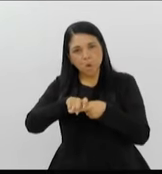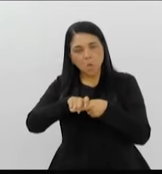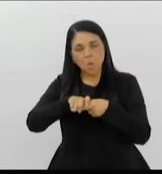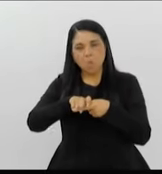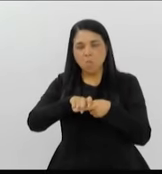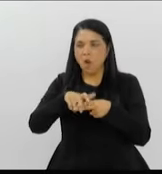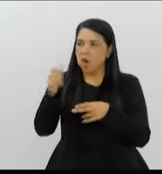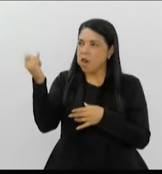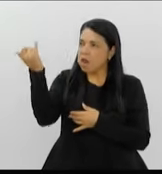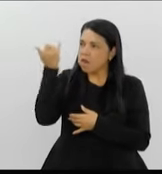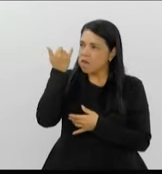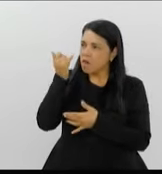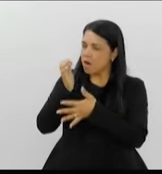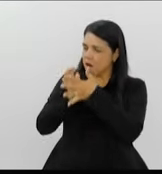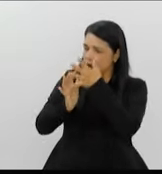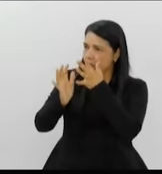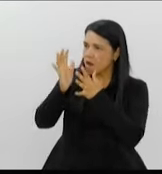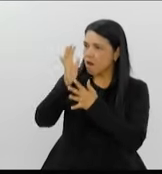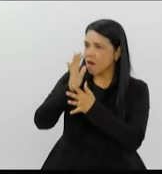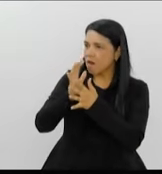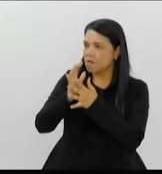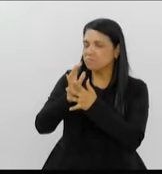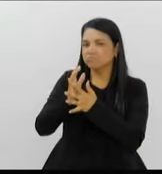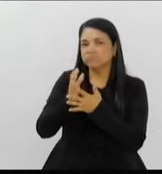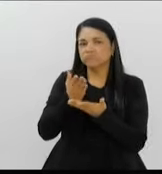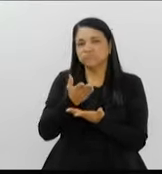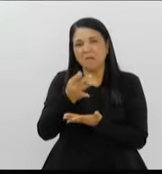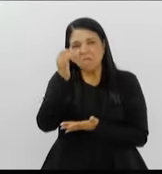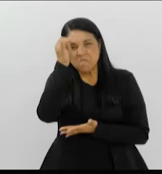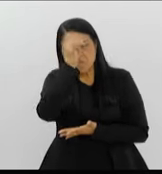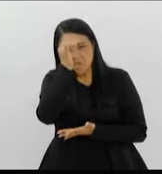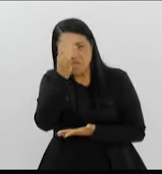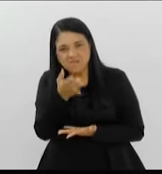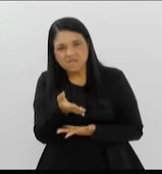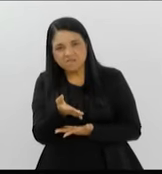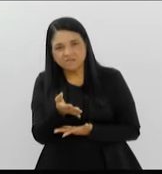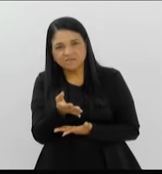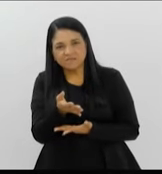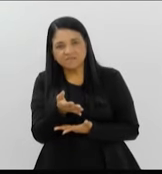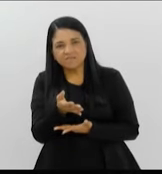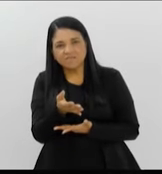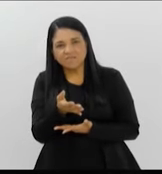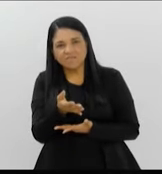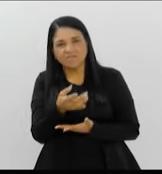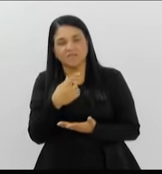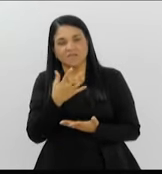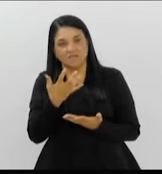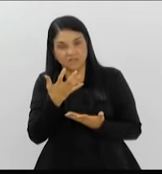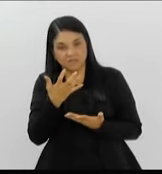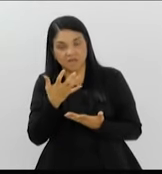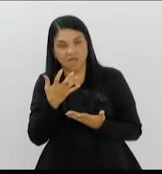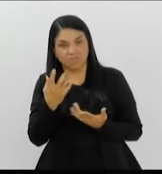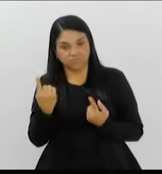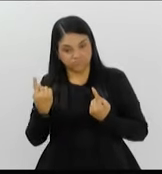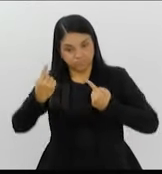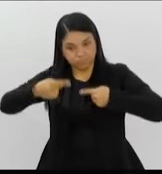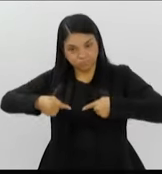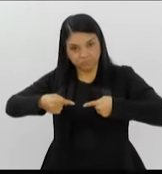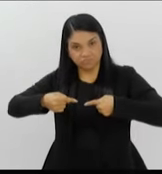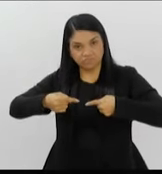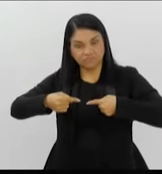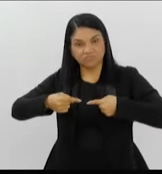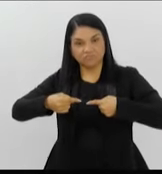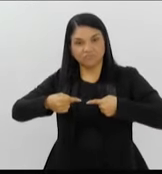ouvir uma sandice dessa. Você quer atacar os seus adversários?